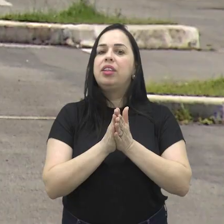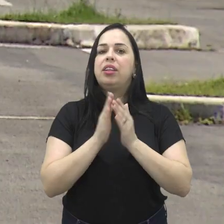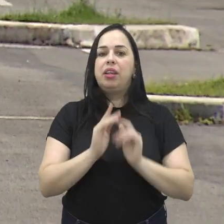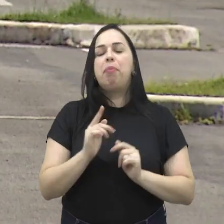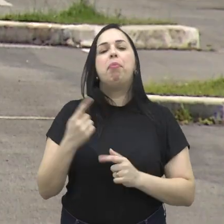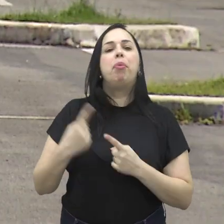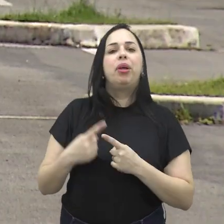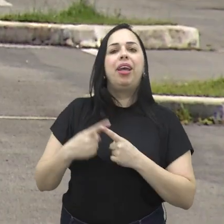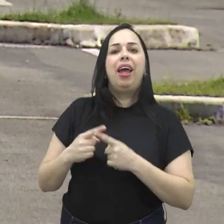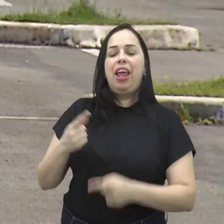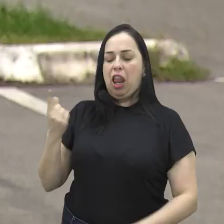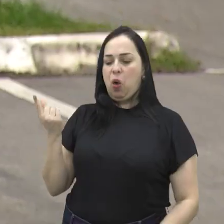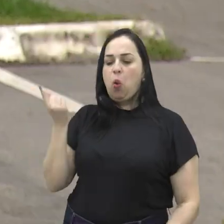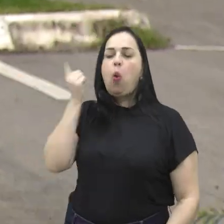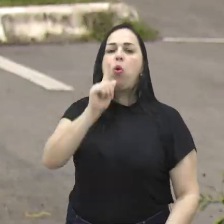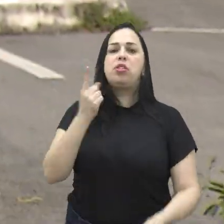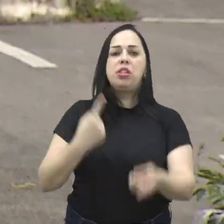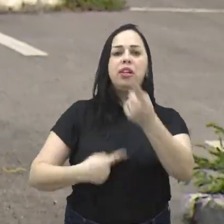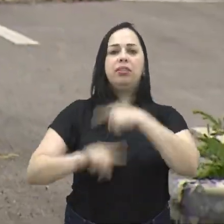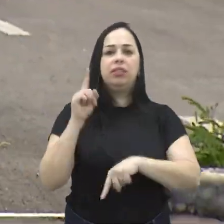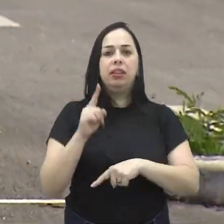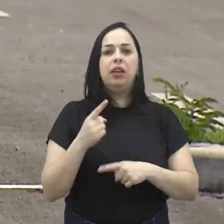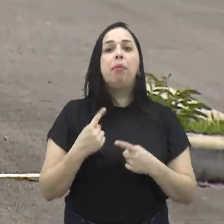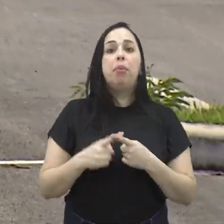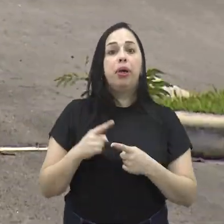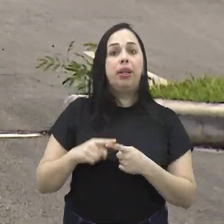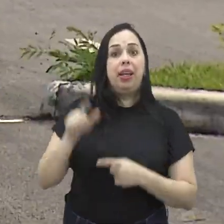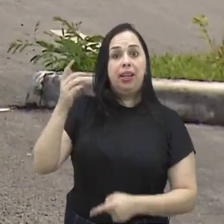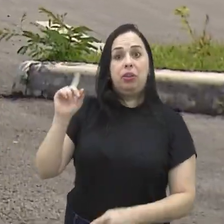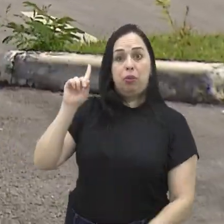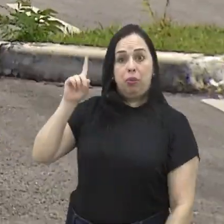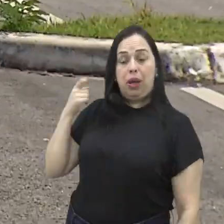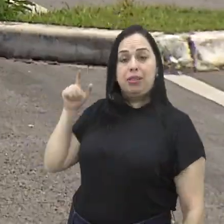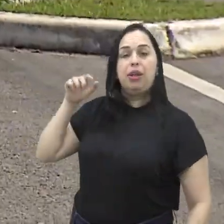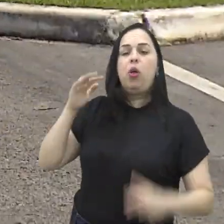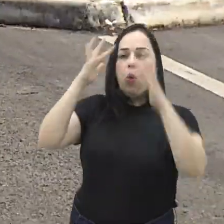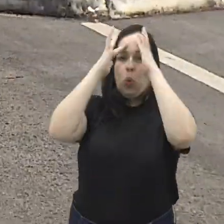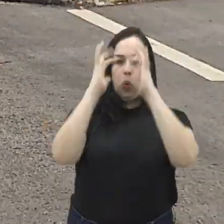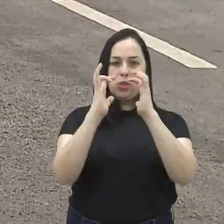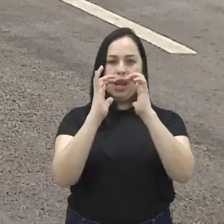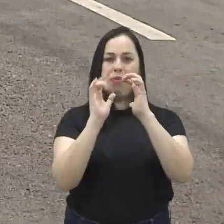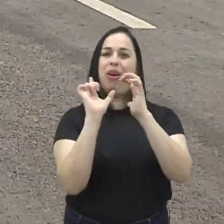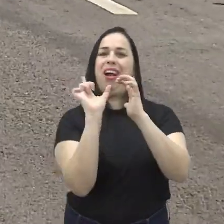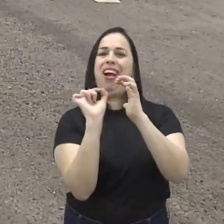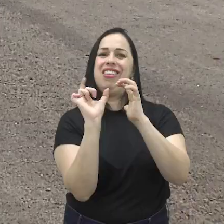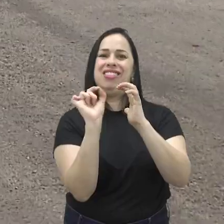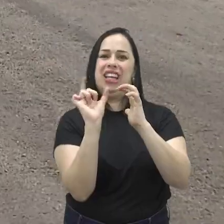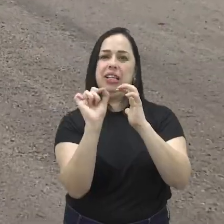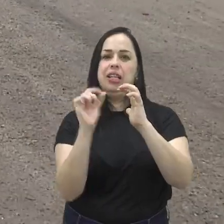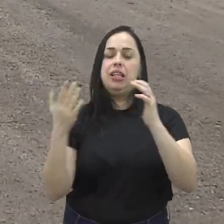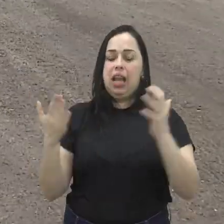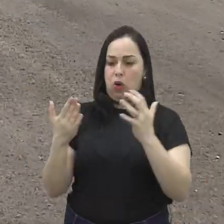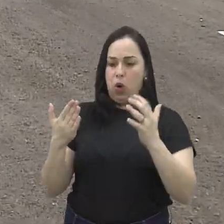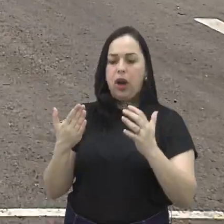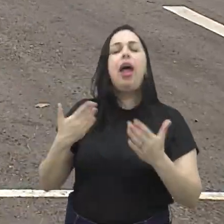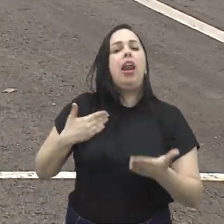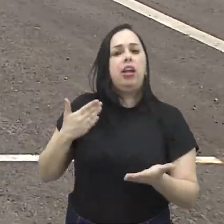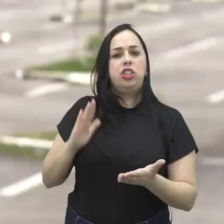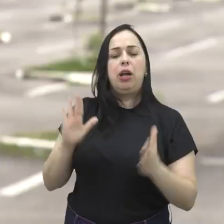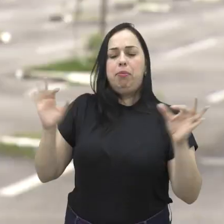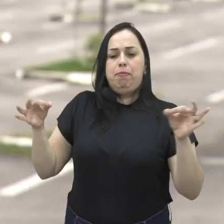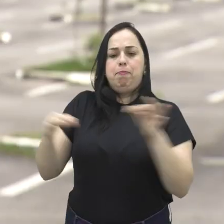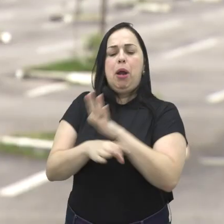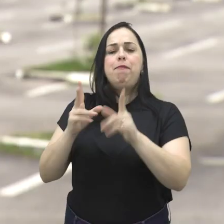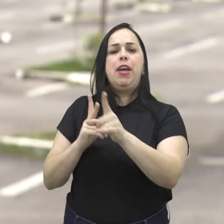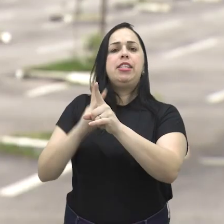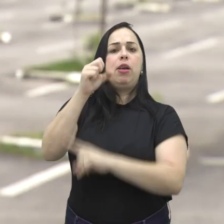uma prova de superação. Será o retorno às corridas após vencer um câncer no cérebro. Para chegar preparada, já começou os treinamentos.